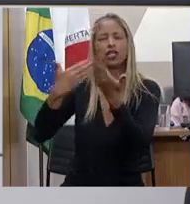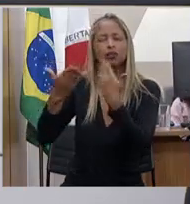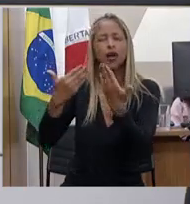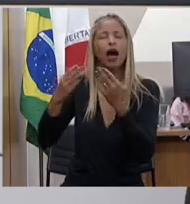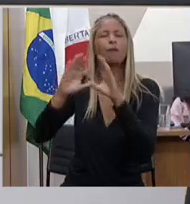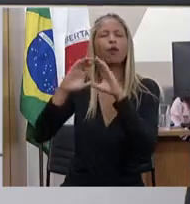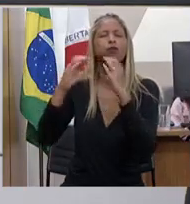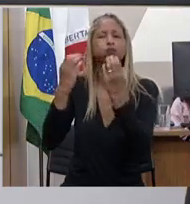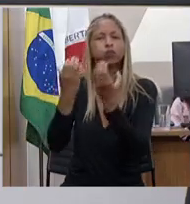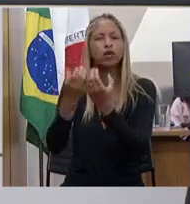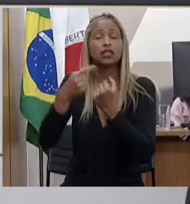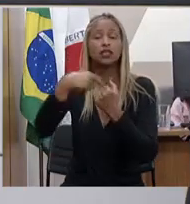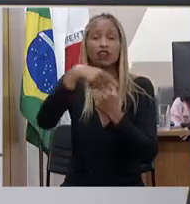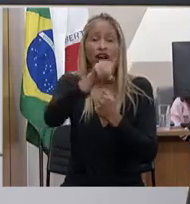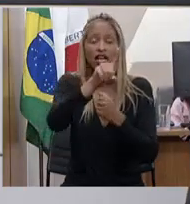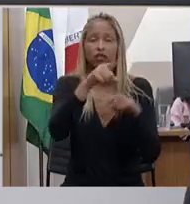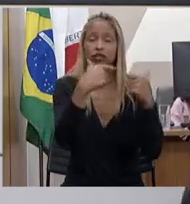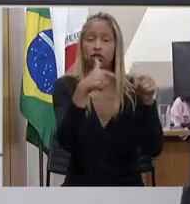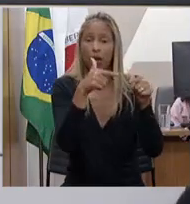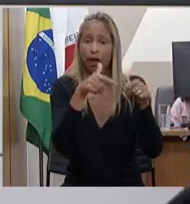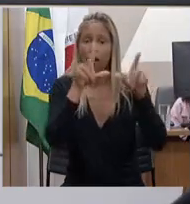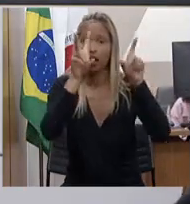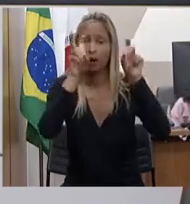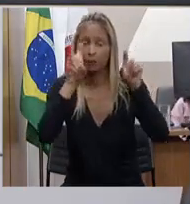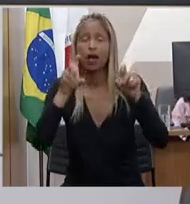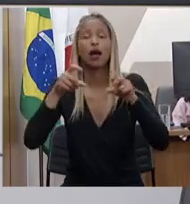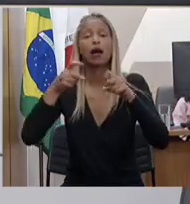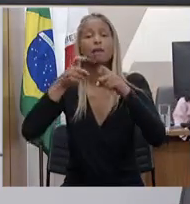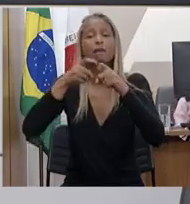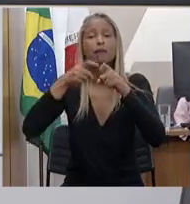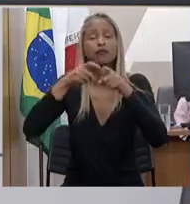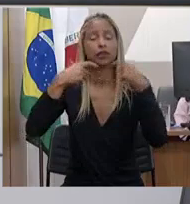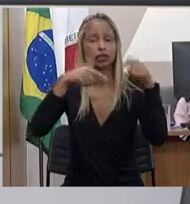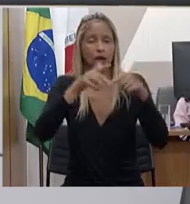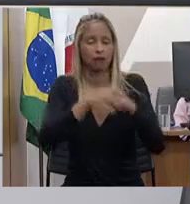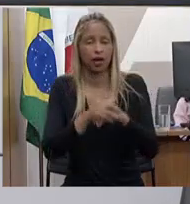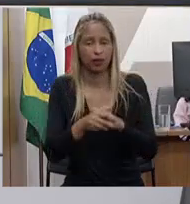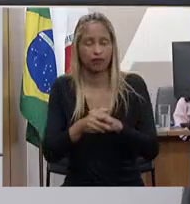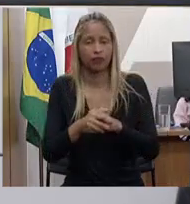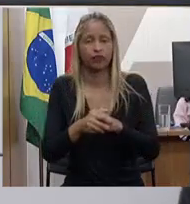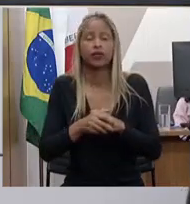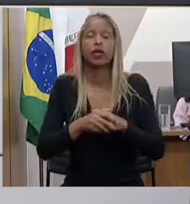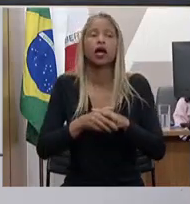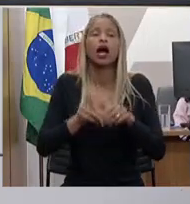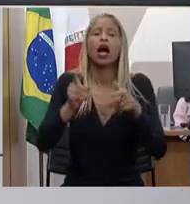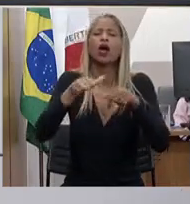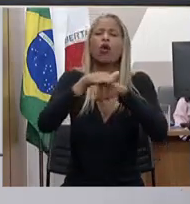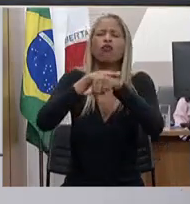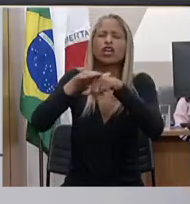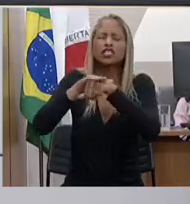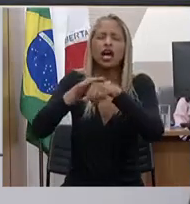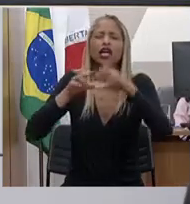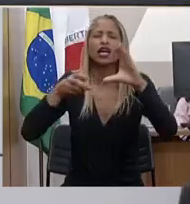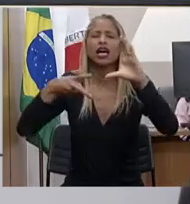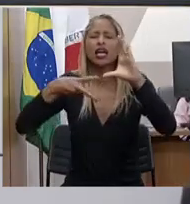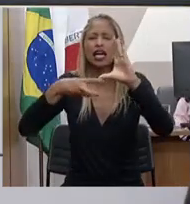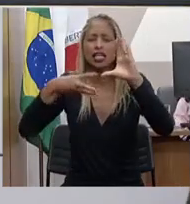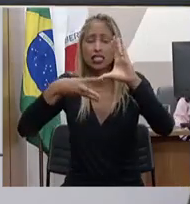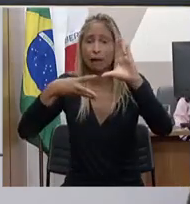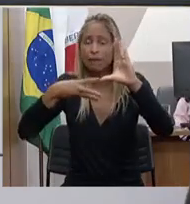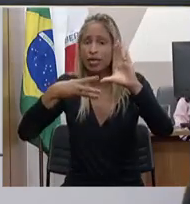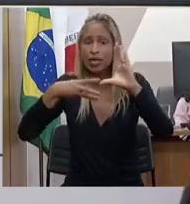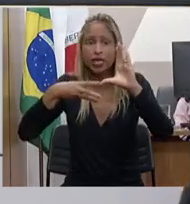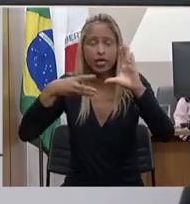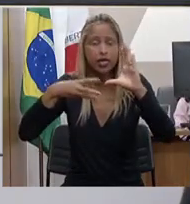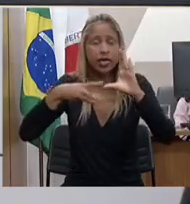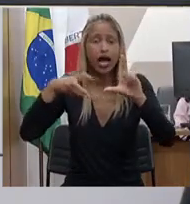fazendo que estavam indo para essa área do trabalho da Medicina do Trabalho e fomos lá e fizemos um debate sobre os acidentes da Cemig a semente de um número de residência muito grande